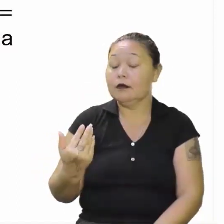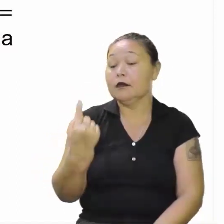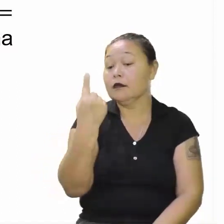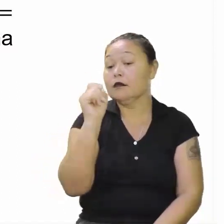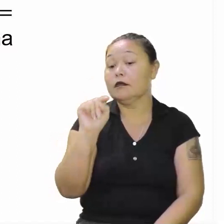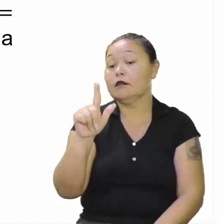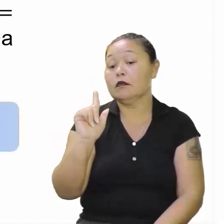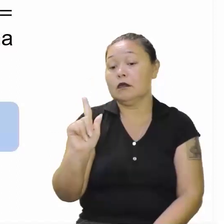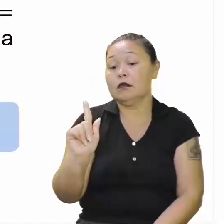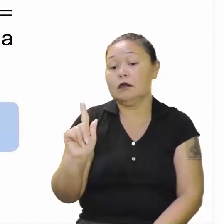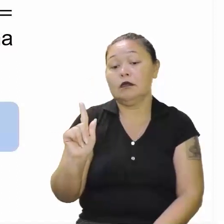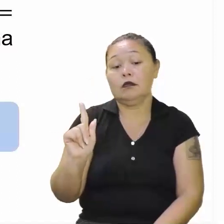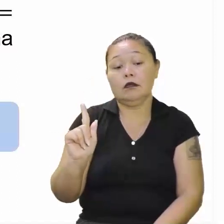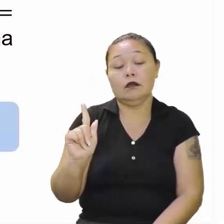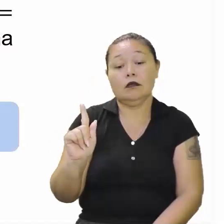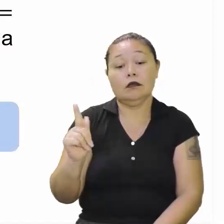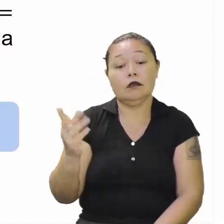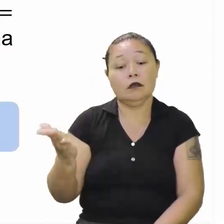gramas.